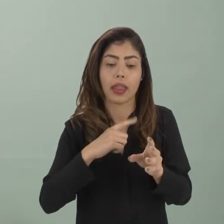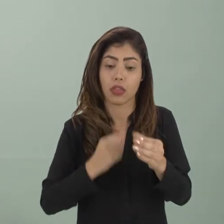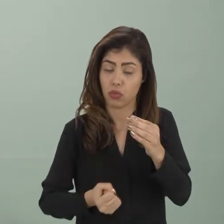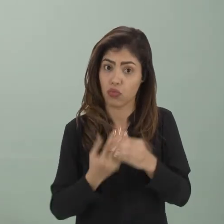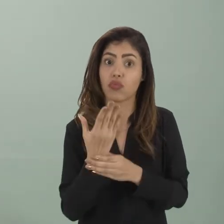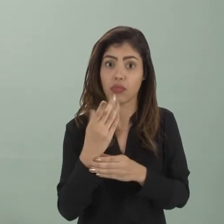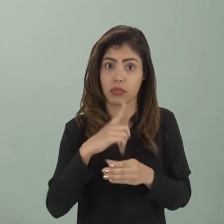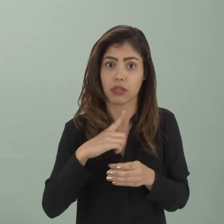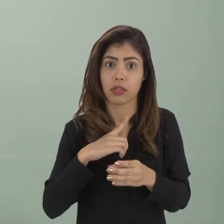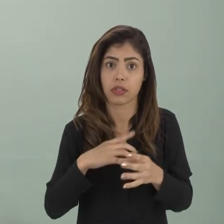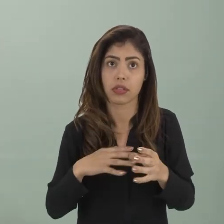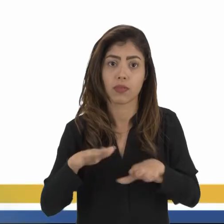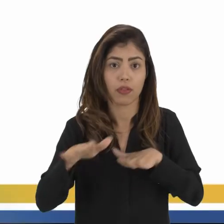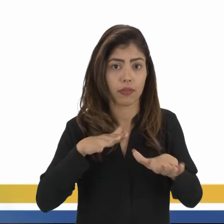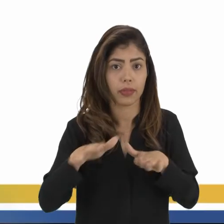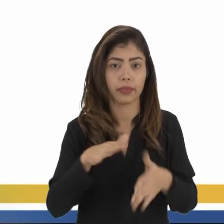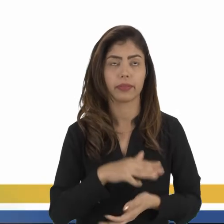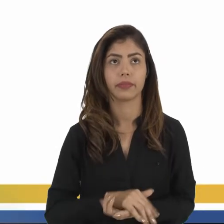muscular.